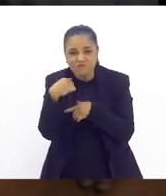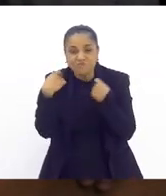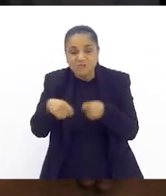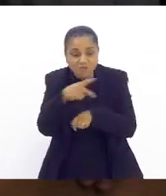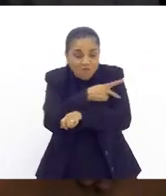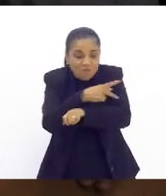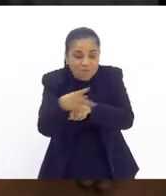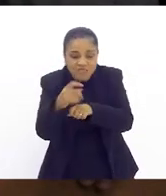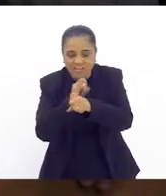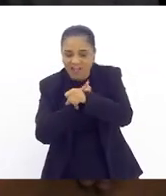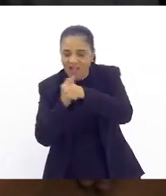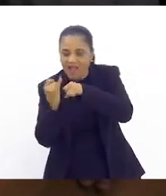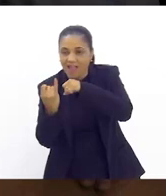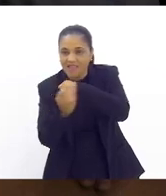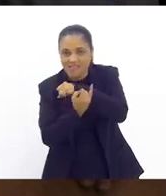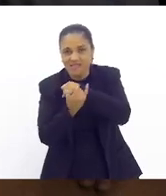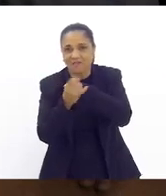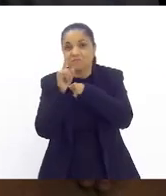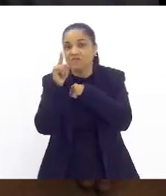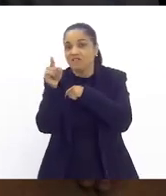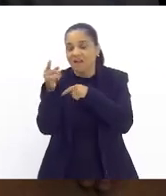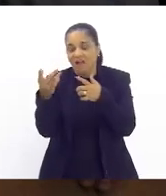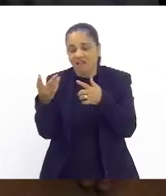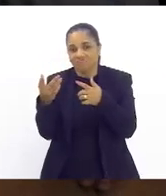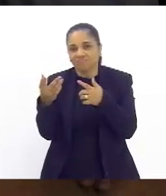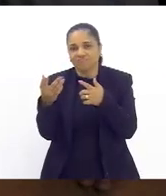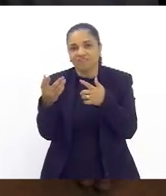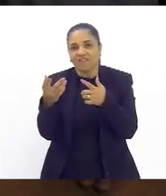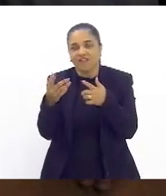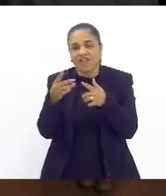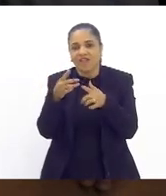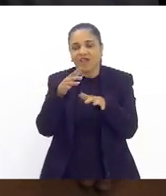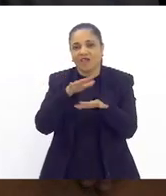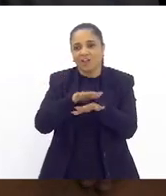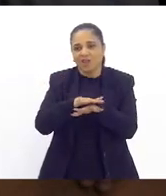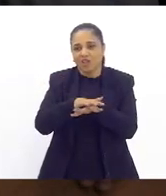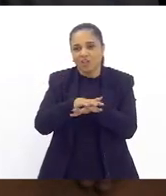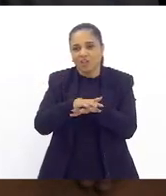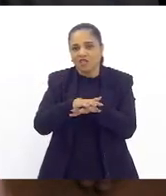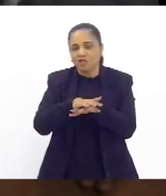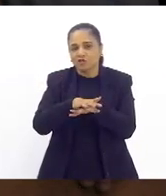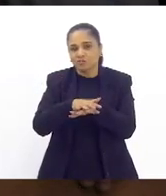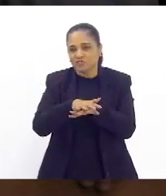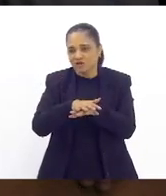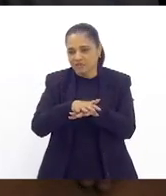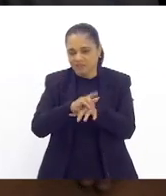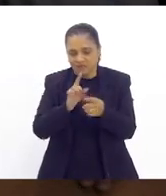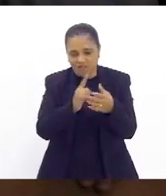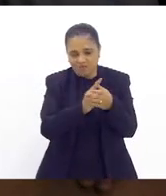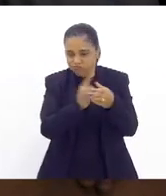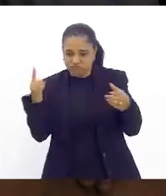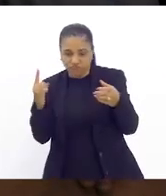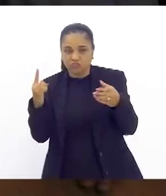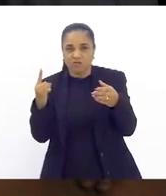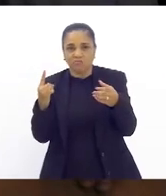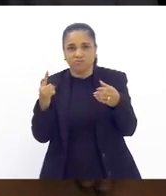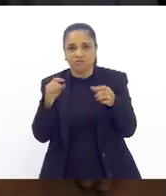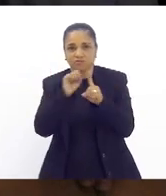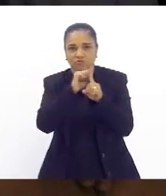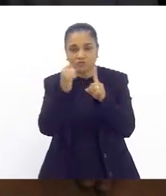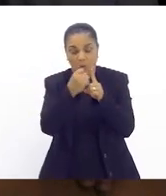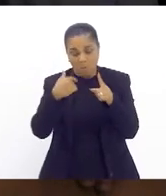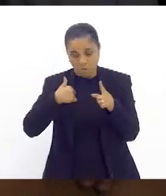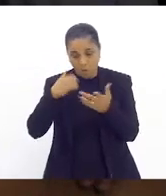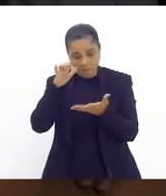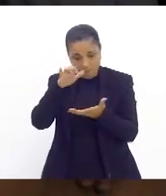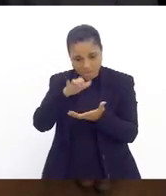as Ilhas lá é exclusão social total meu marido está passando mal nesse momento